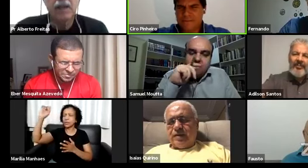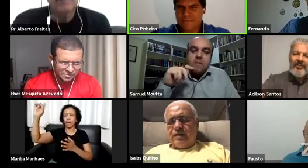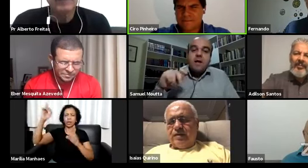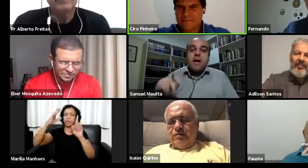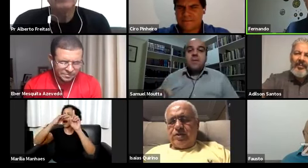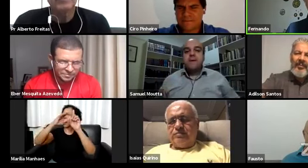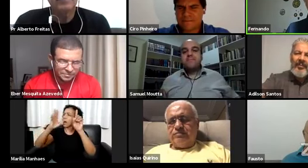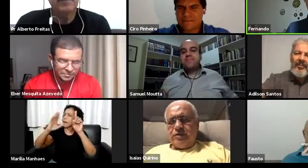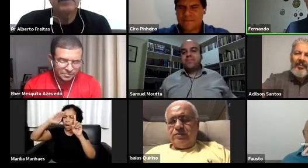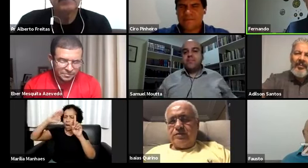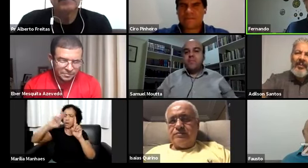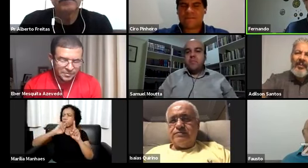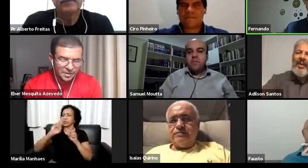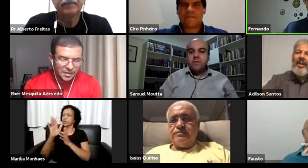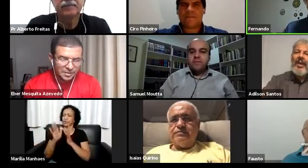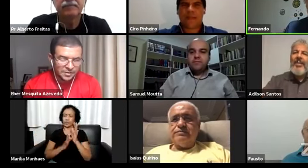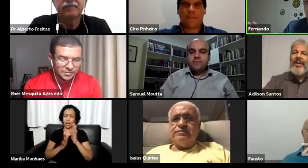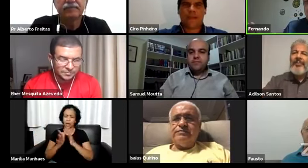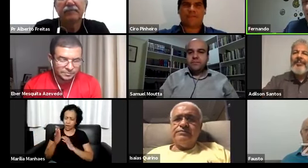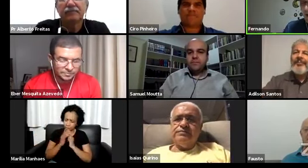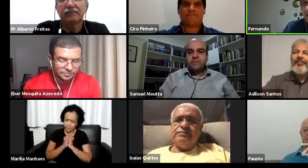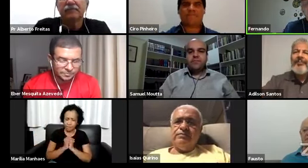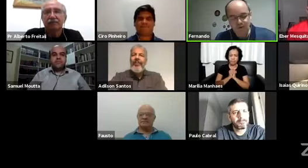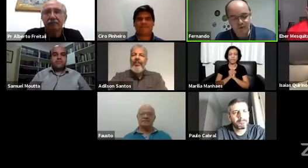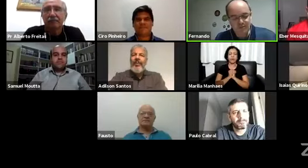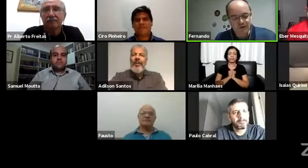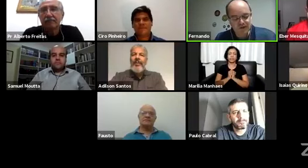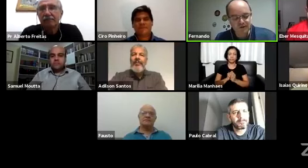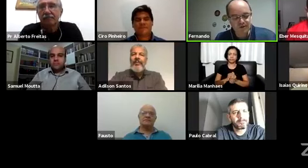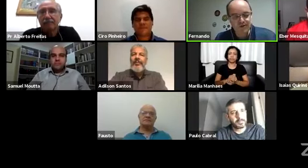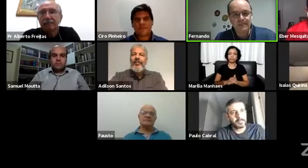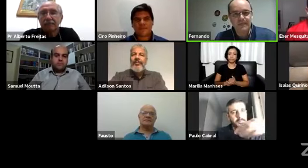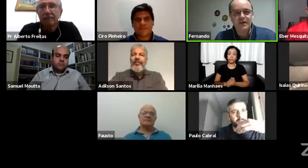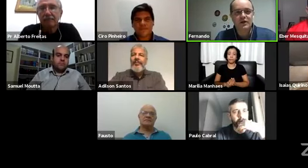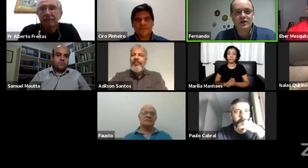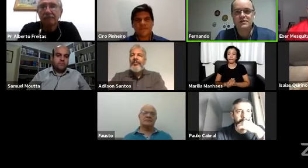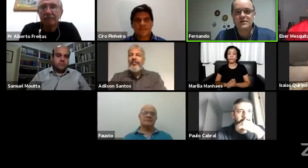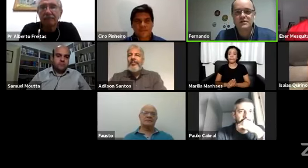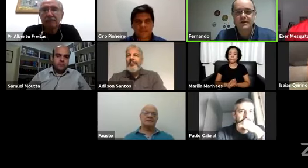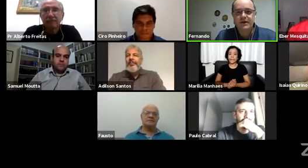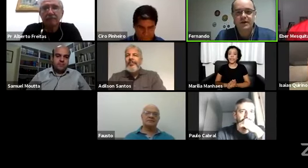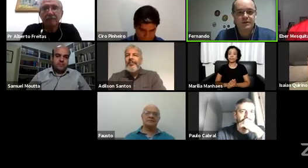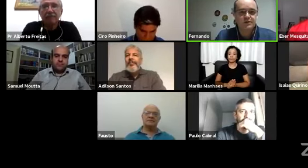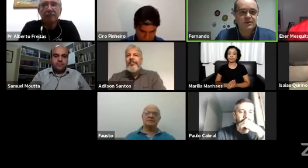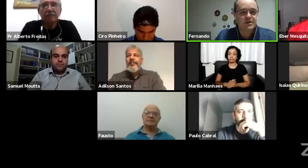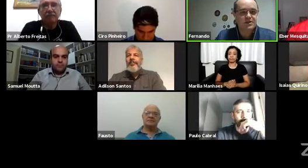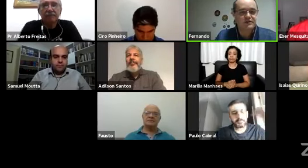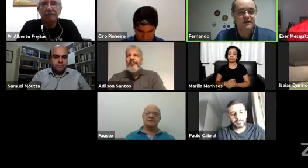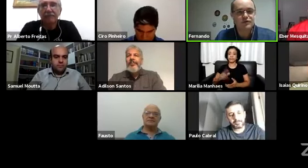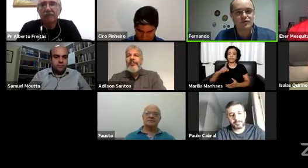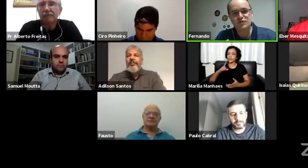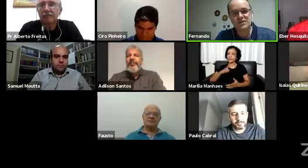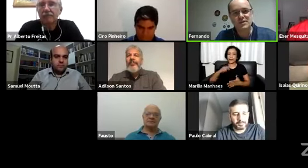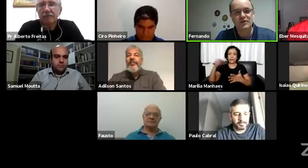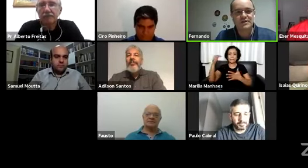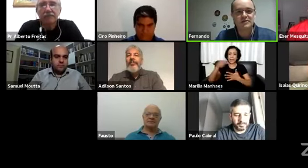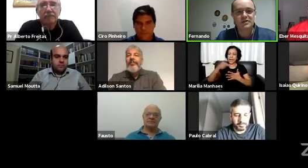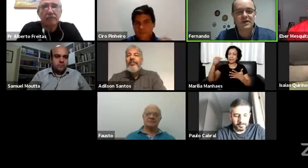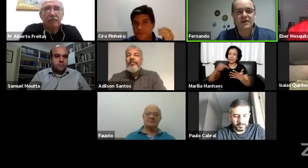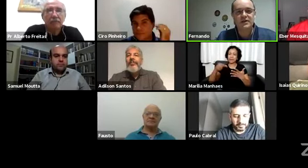Amém. Amém. Meus irmãos, amém. São muitos pedidos. O pastor Targino estava conosco,